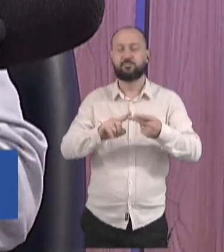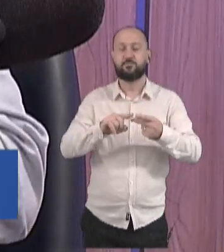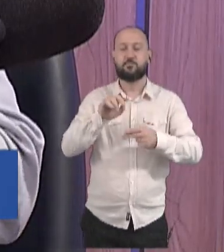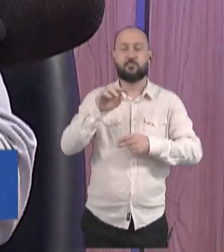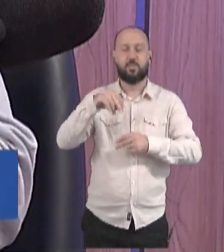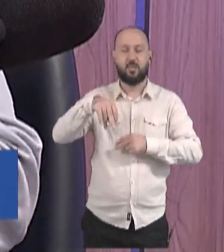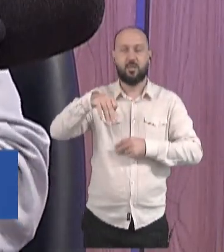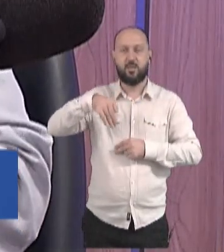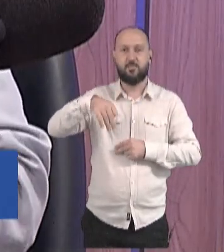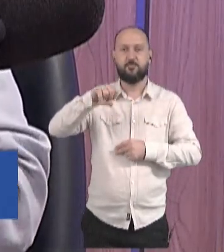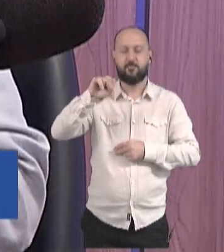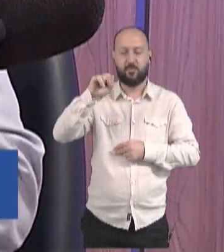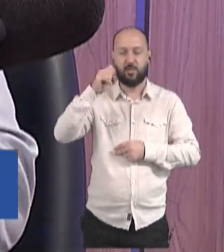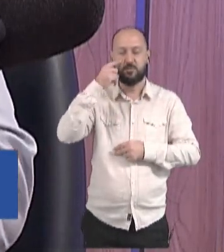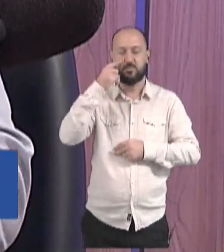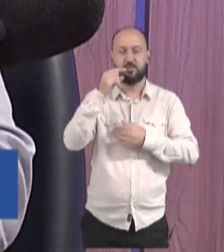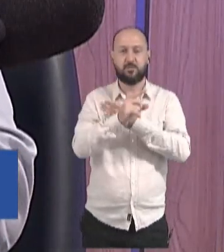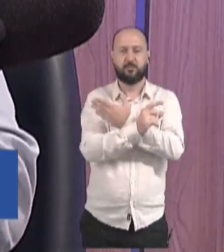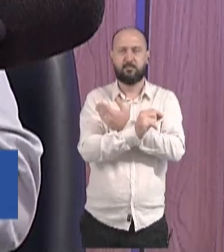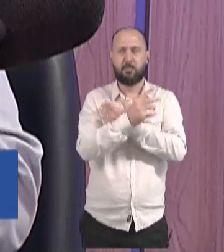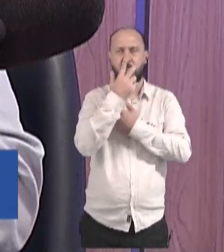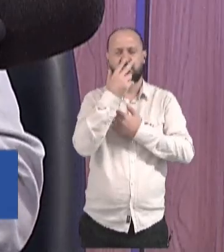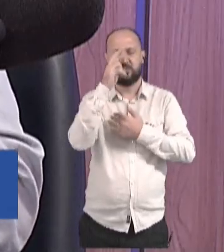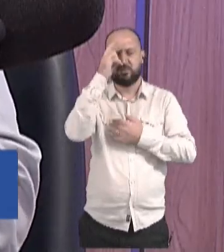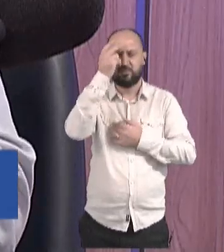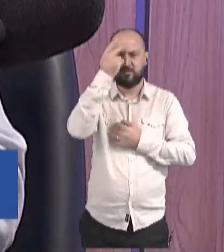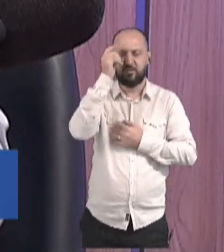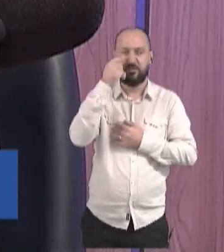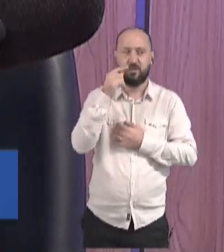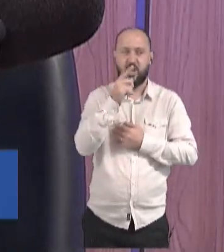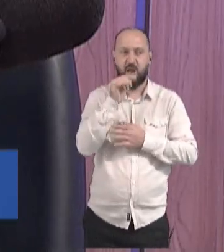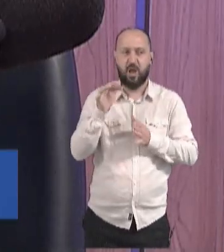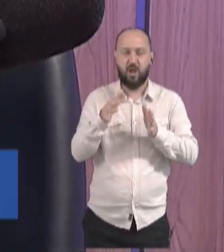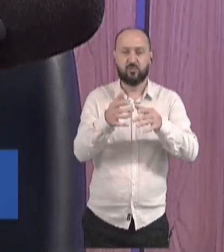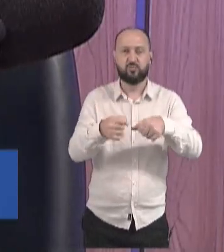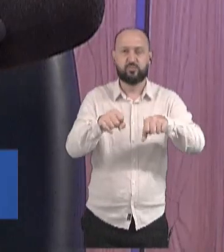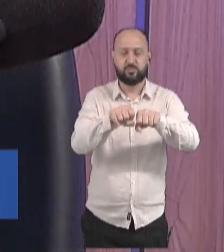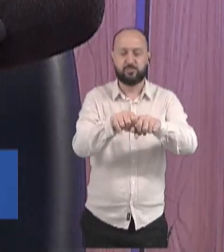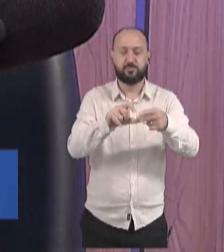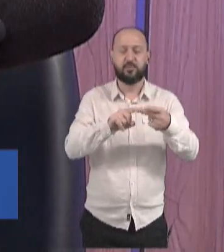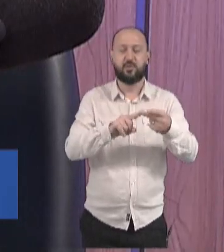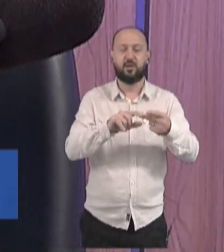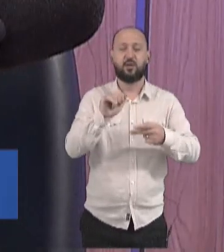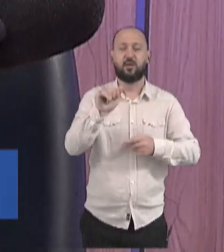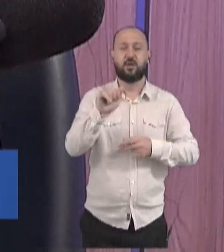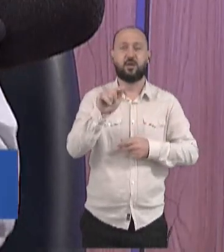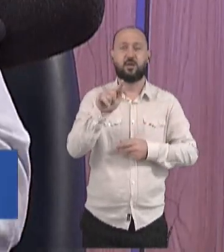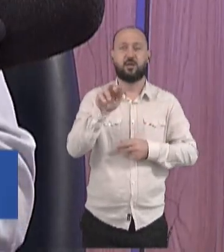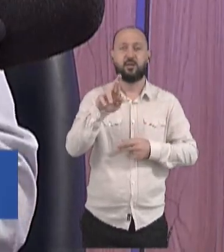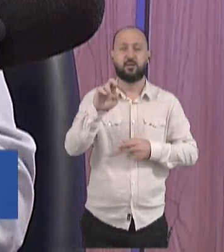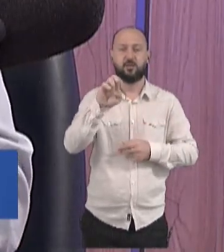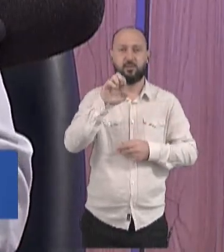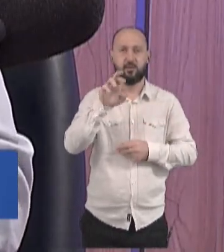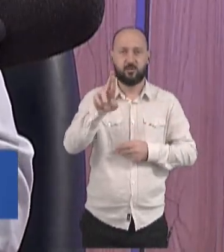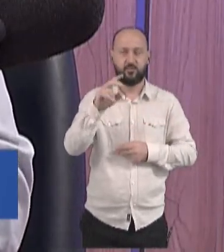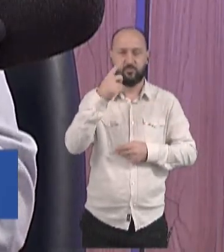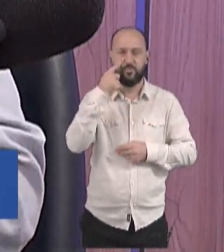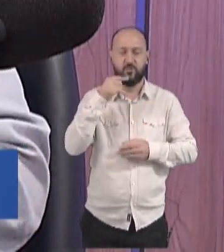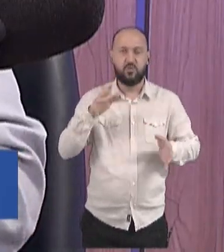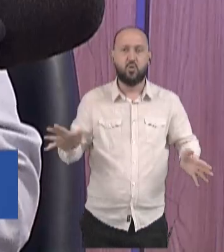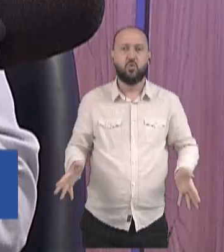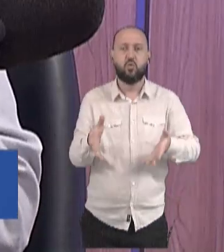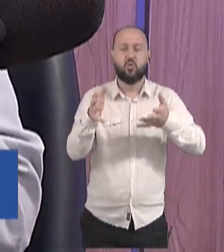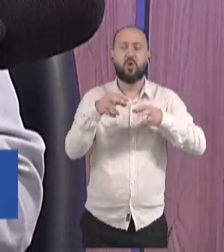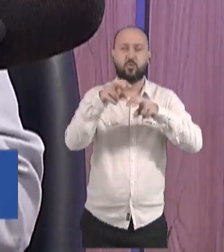MS Pantanal, uma entidade, de salvo engano, posso estar equivocado, ligada a Águas Guariroba também, a Agraer, né, que é a agência também que faz esse